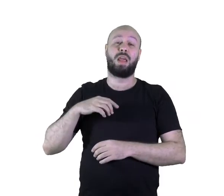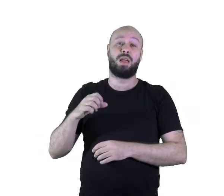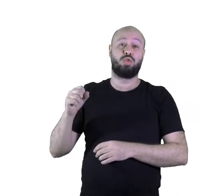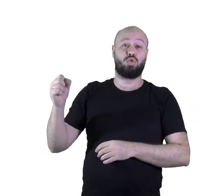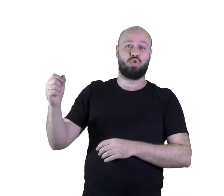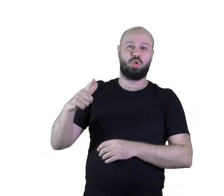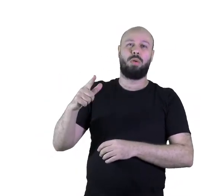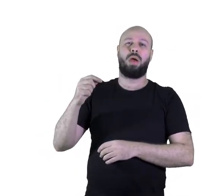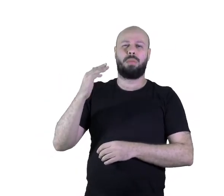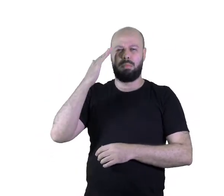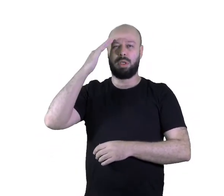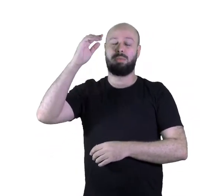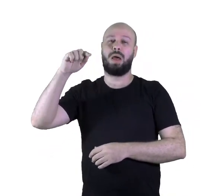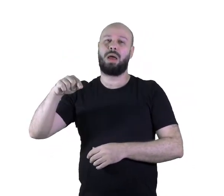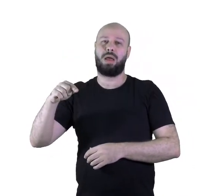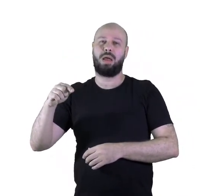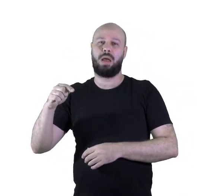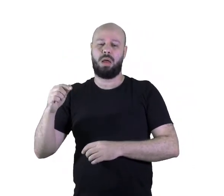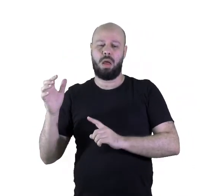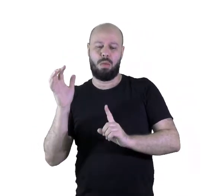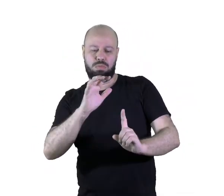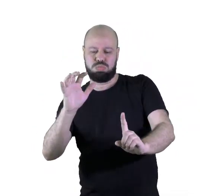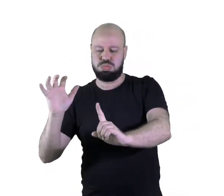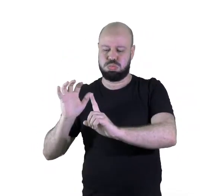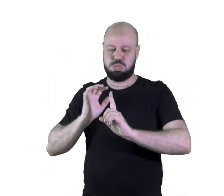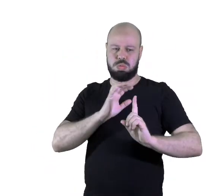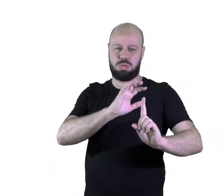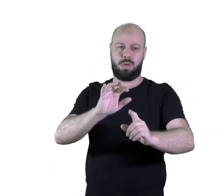Sol tem a sua atuação, né?